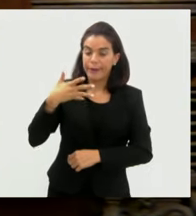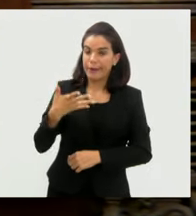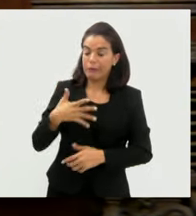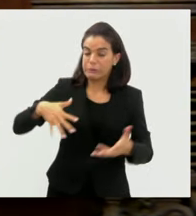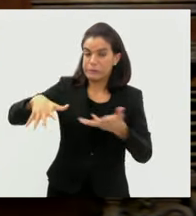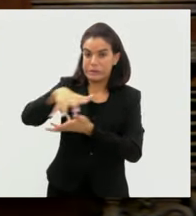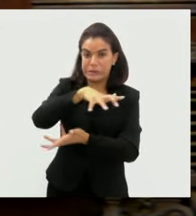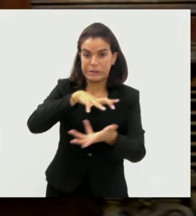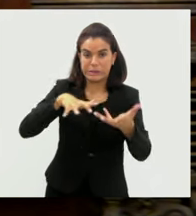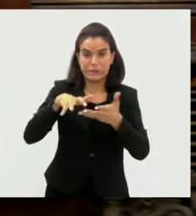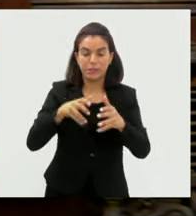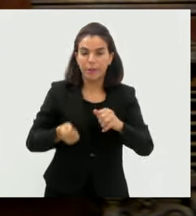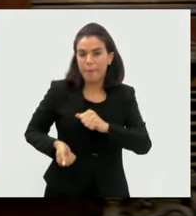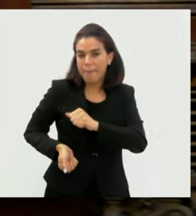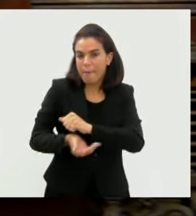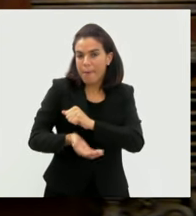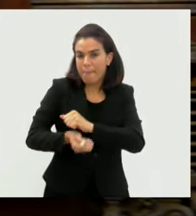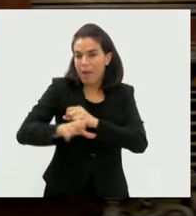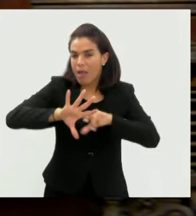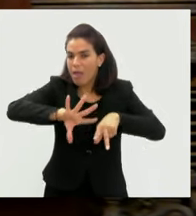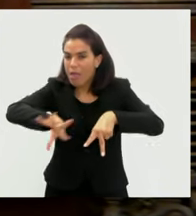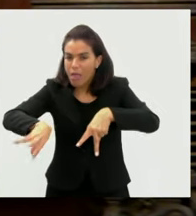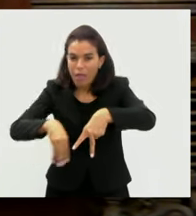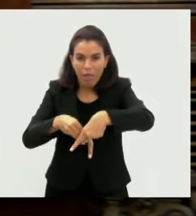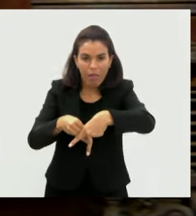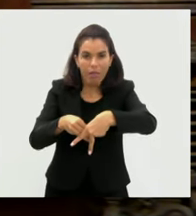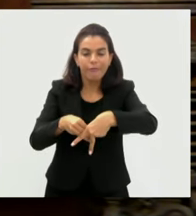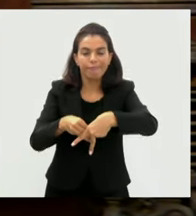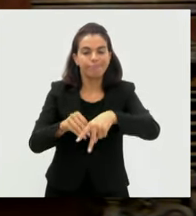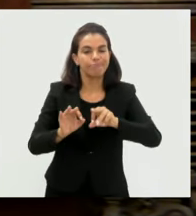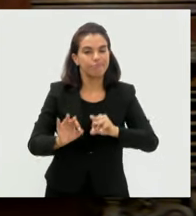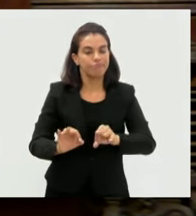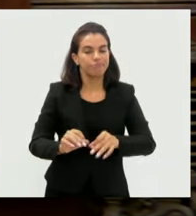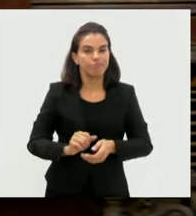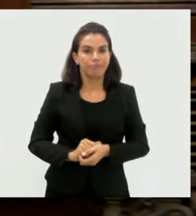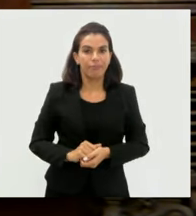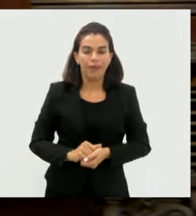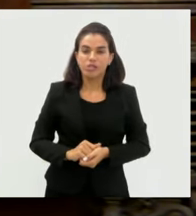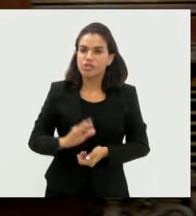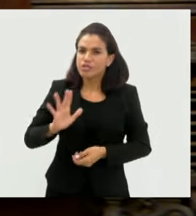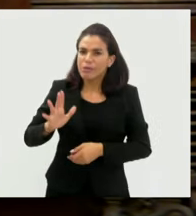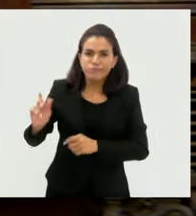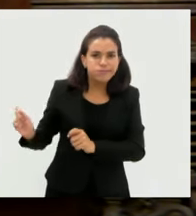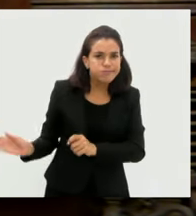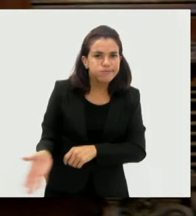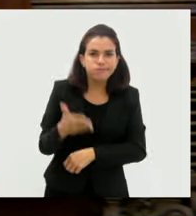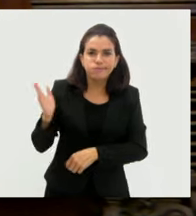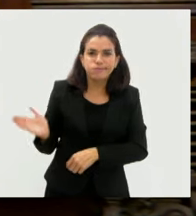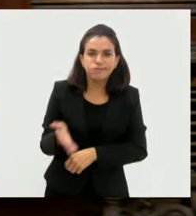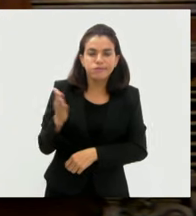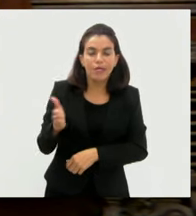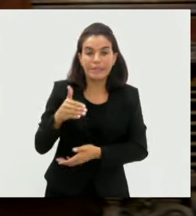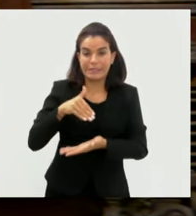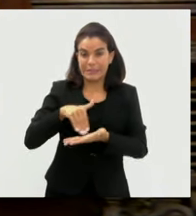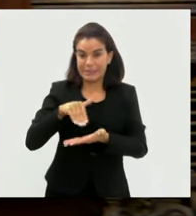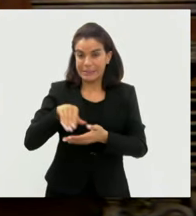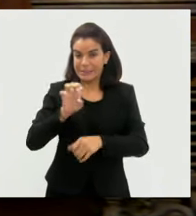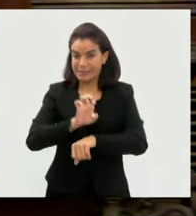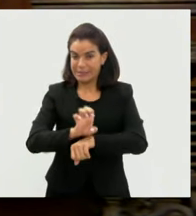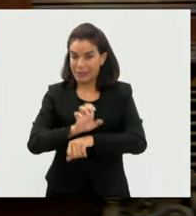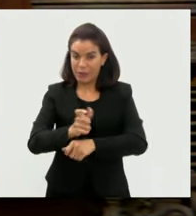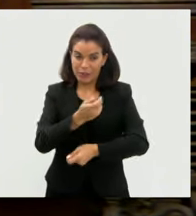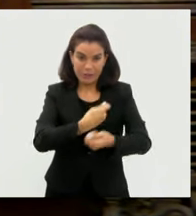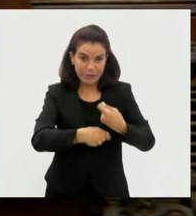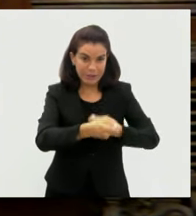corrupção. Escândalo de corrupção recorrente na Secretaria Estadual de